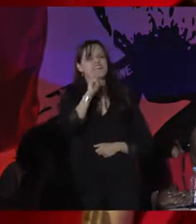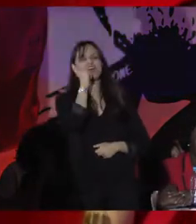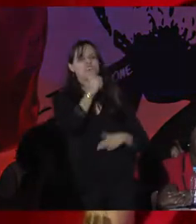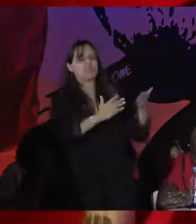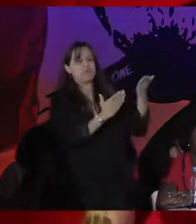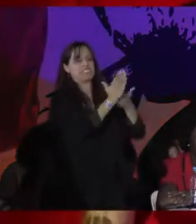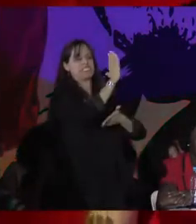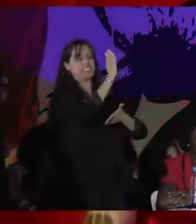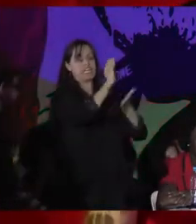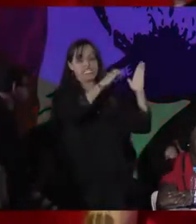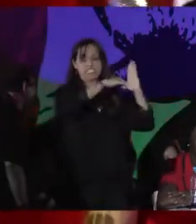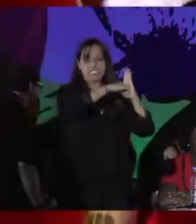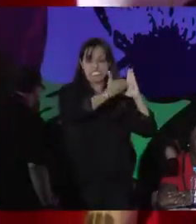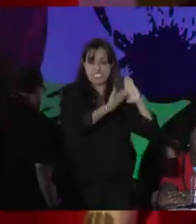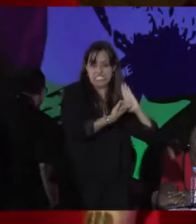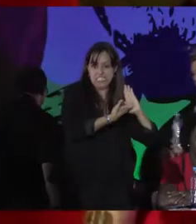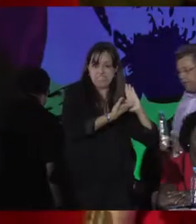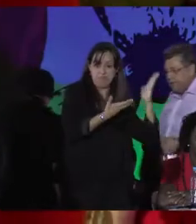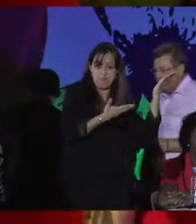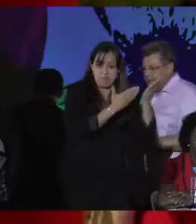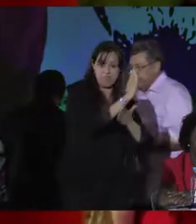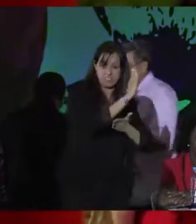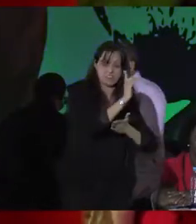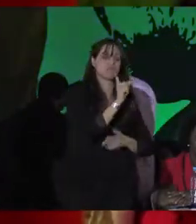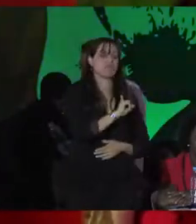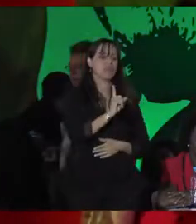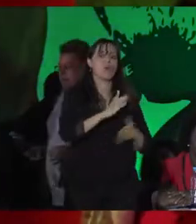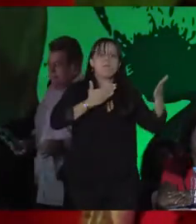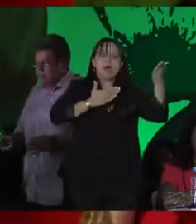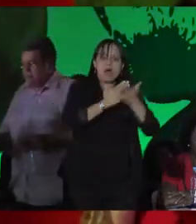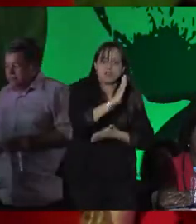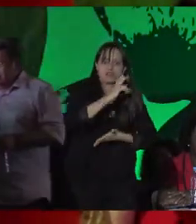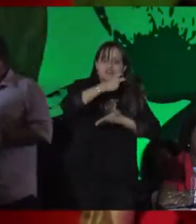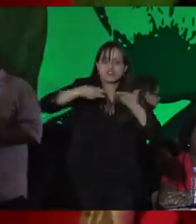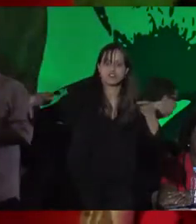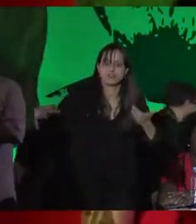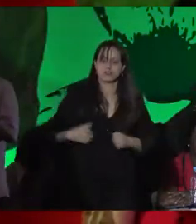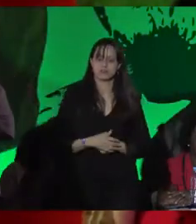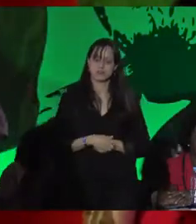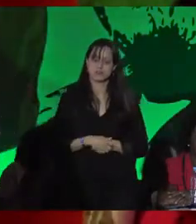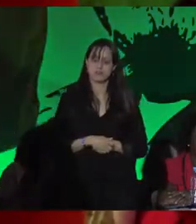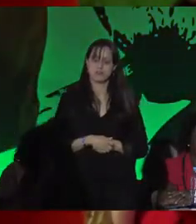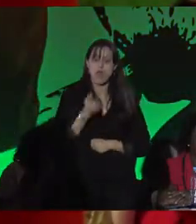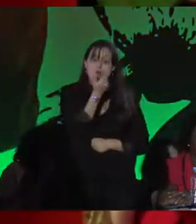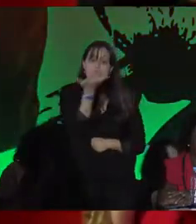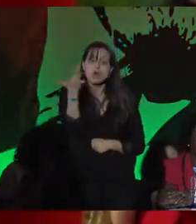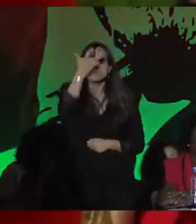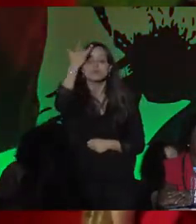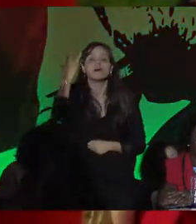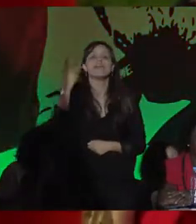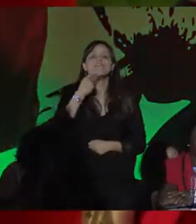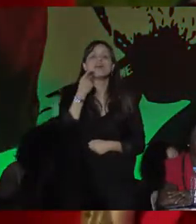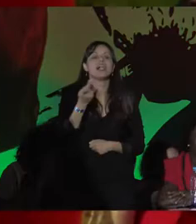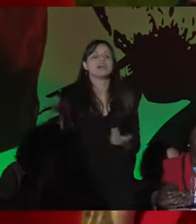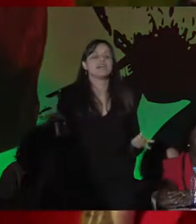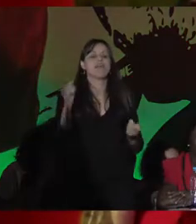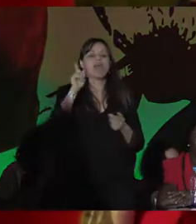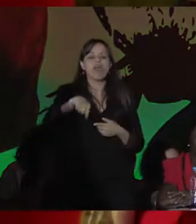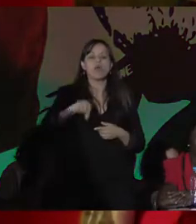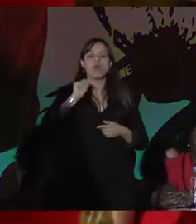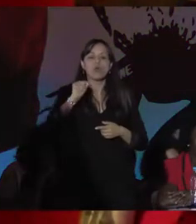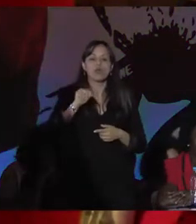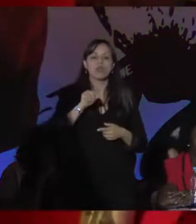Senado. Passou. Muitos diziam que a reforma trabalhista